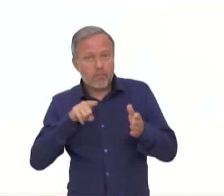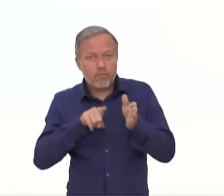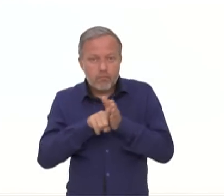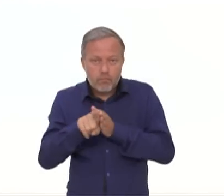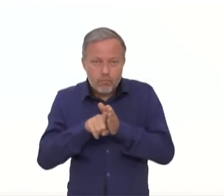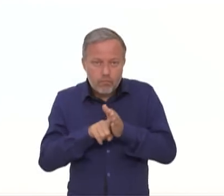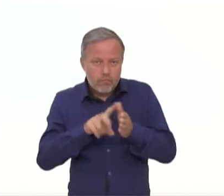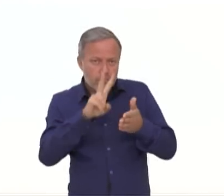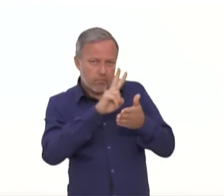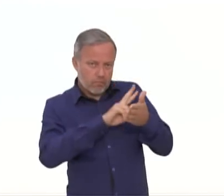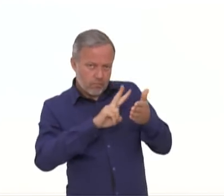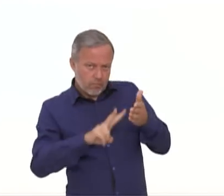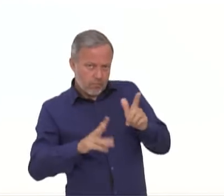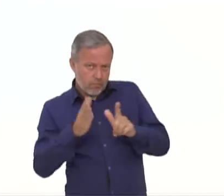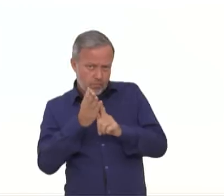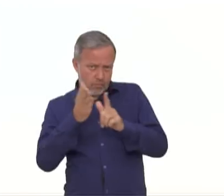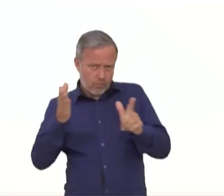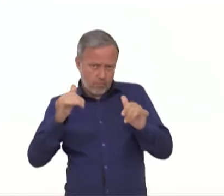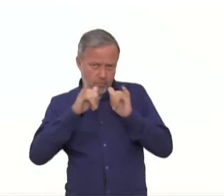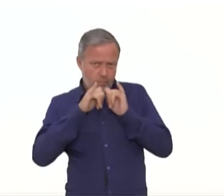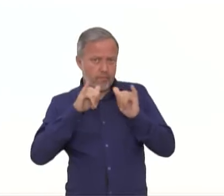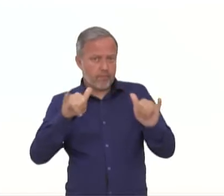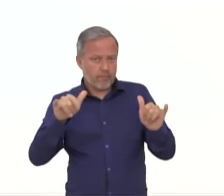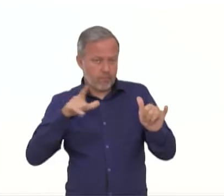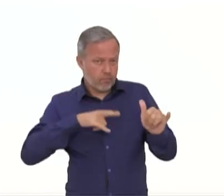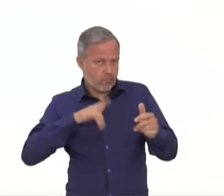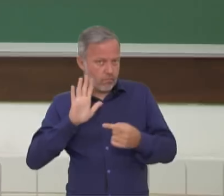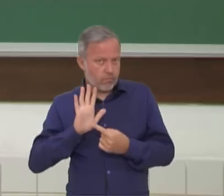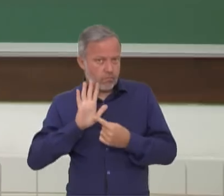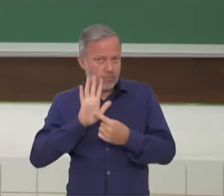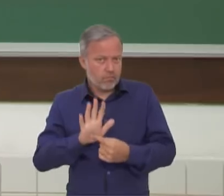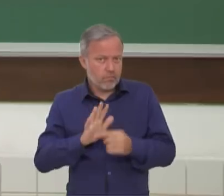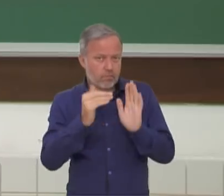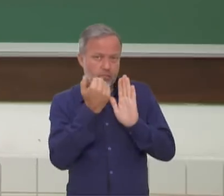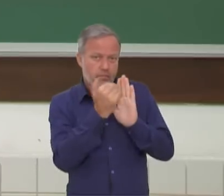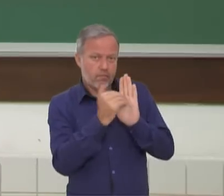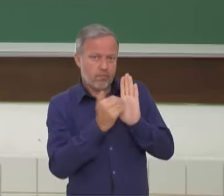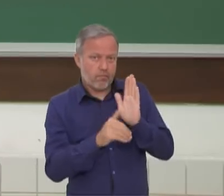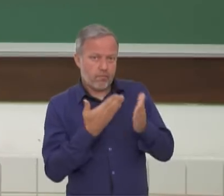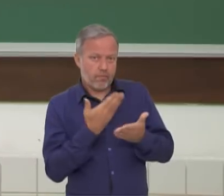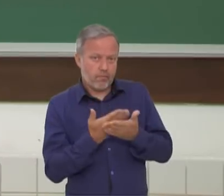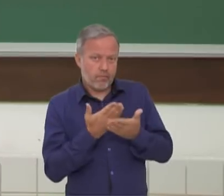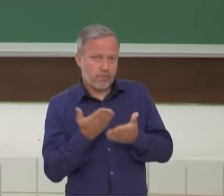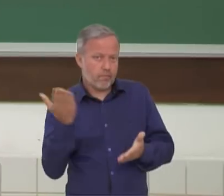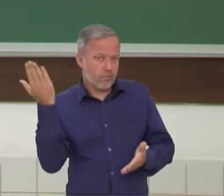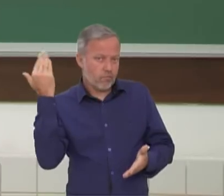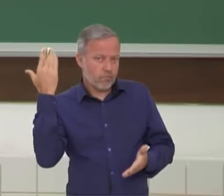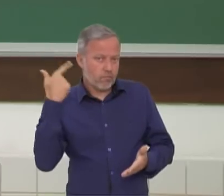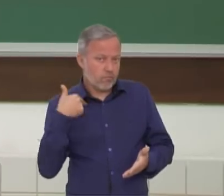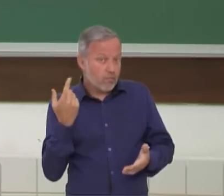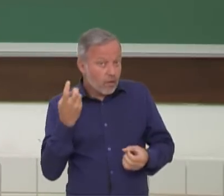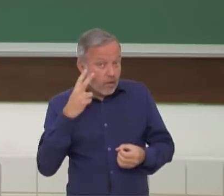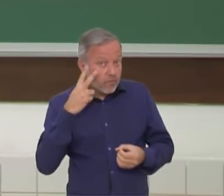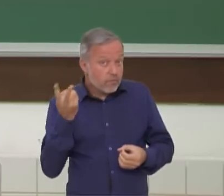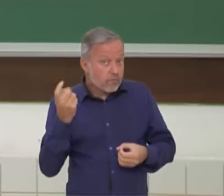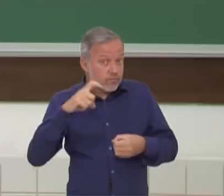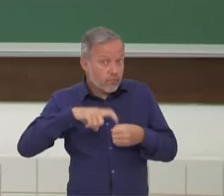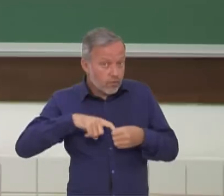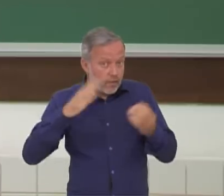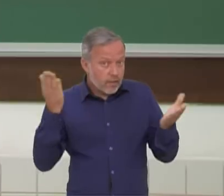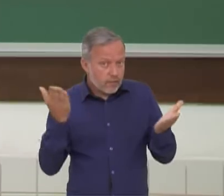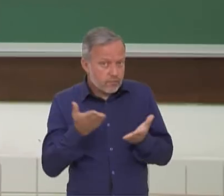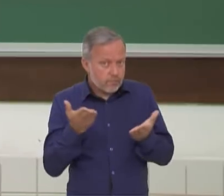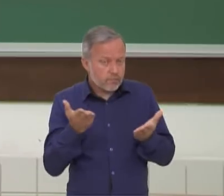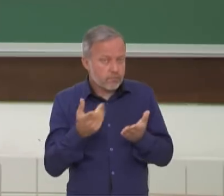gente leu a notícia, eu apresentei os pontos da aula passada, eu retomei esses pontos agora há